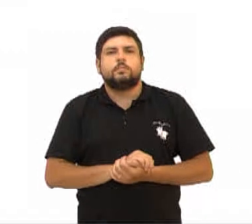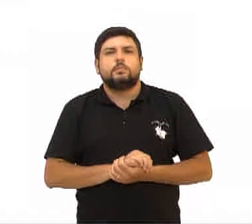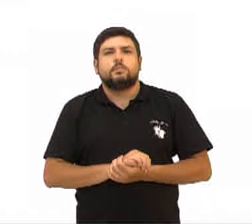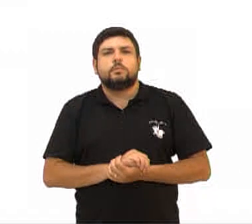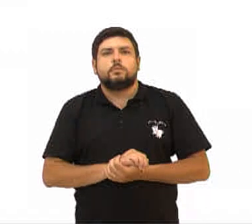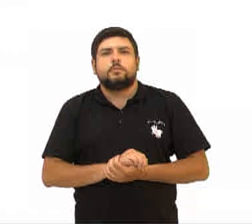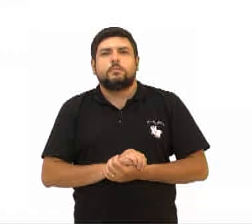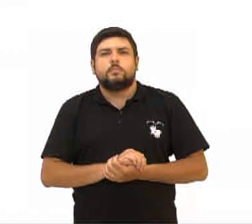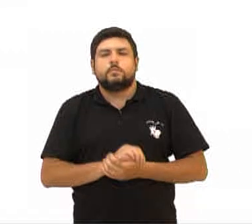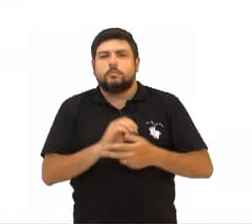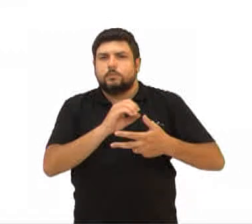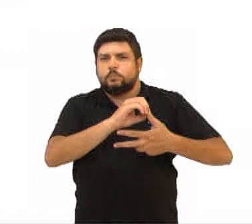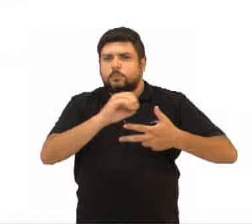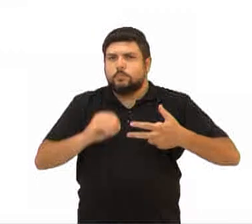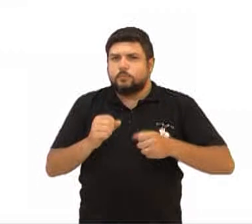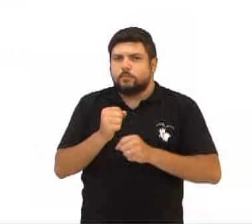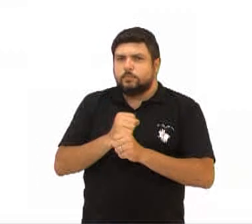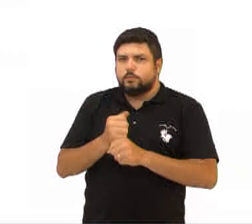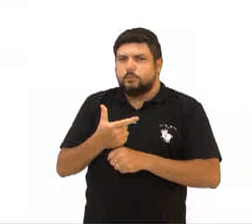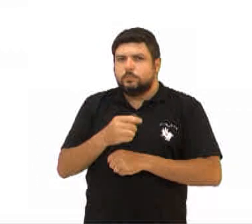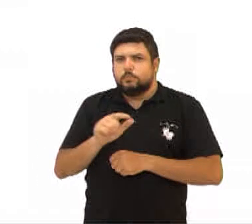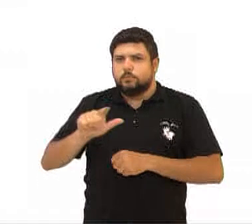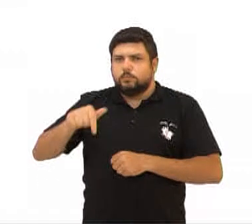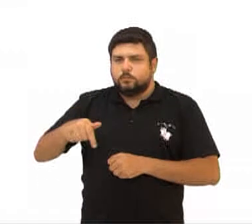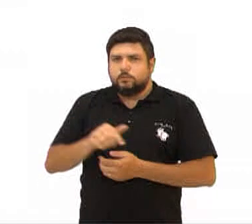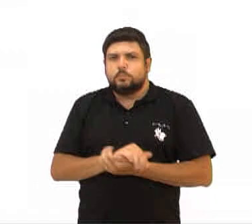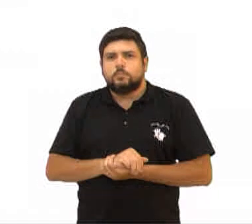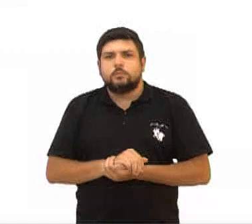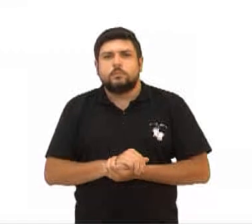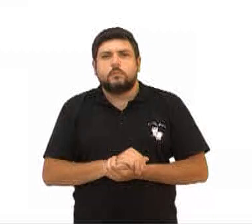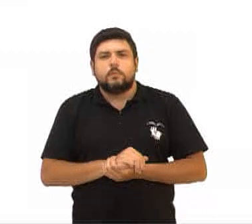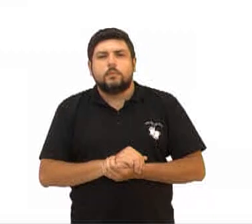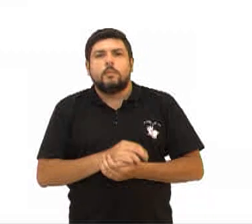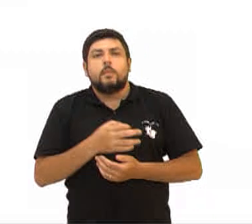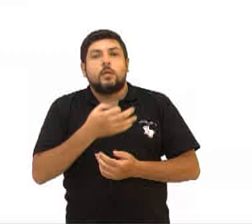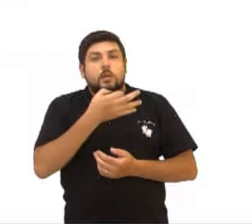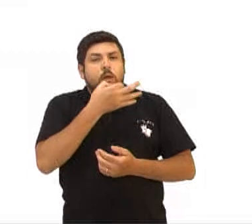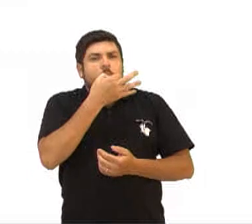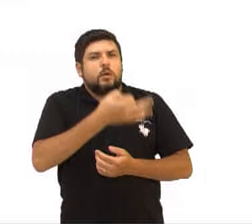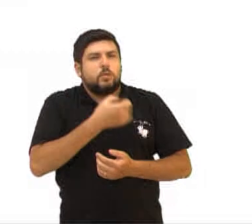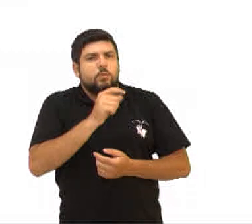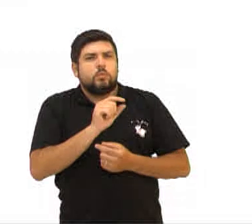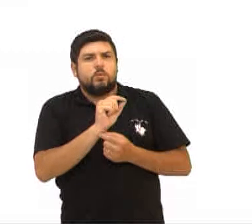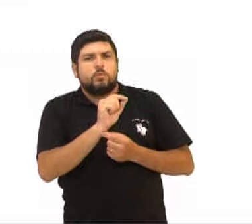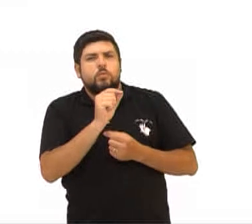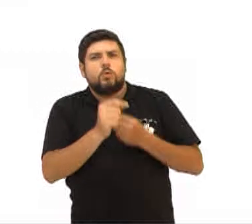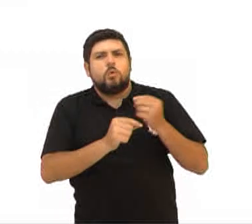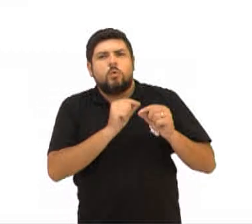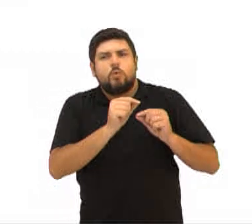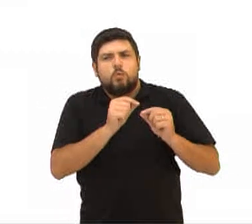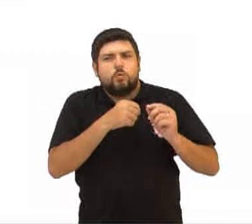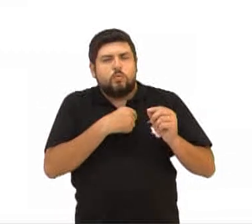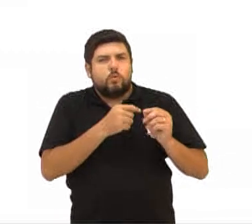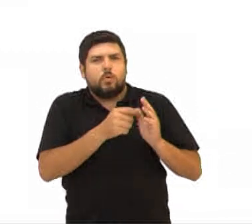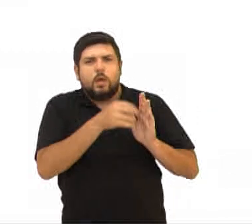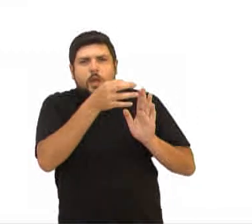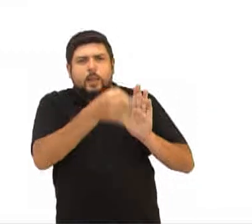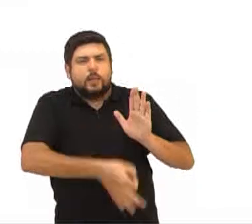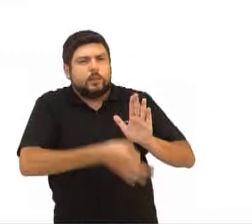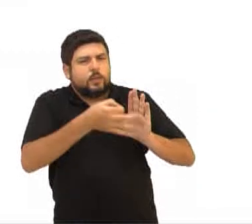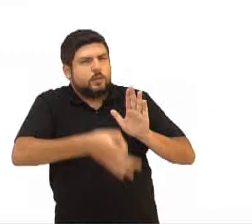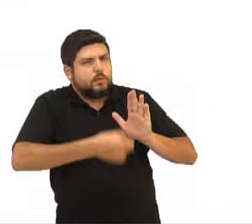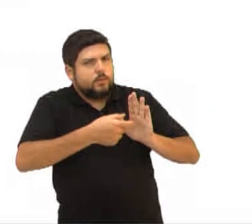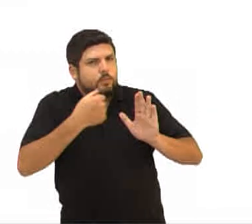Enem 2017. A crítica é uma questão de distância certa, o olhar hoje mais